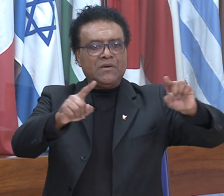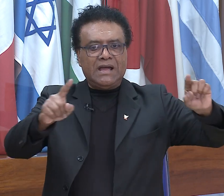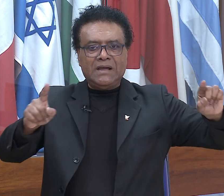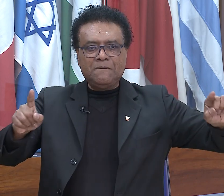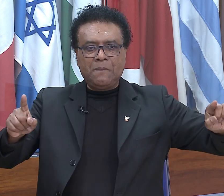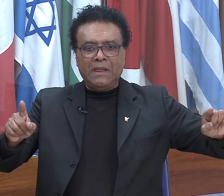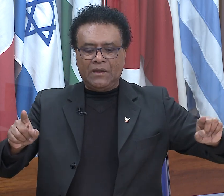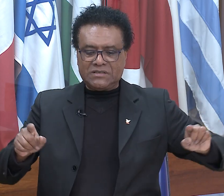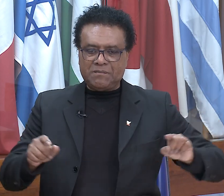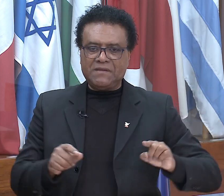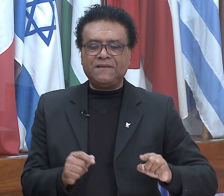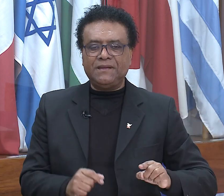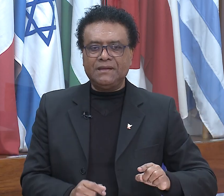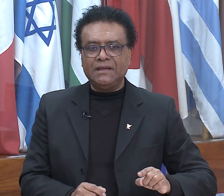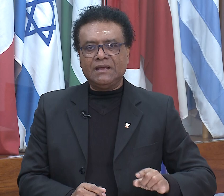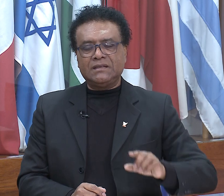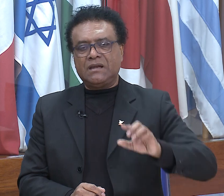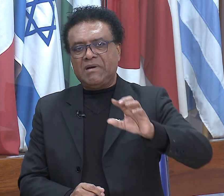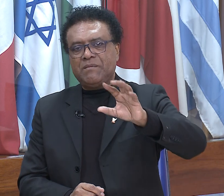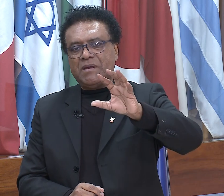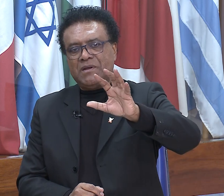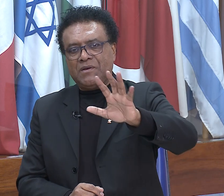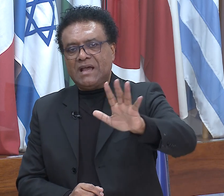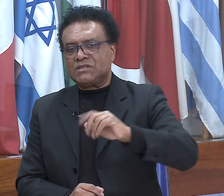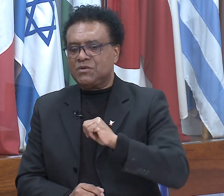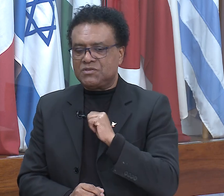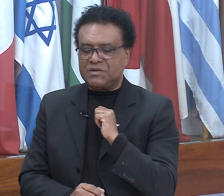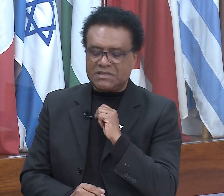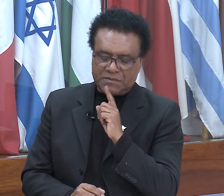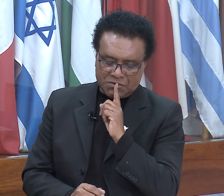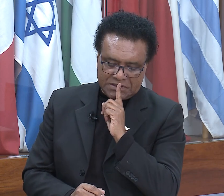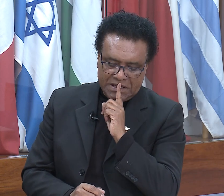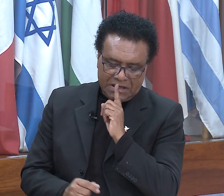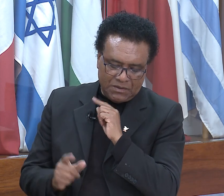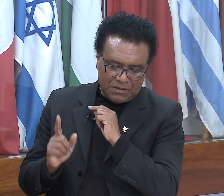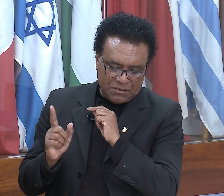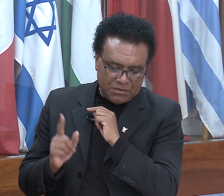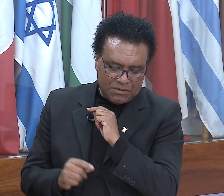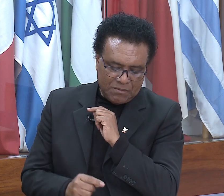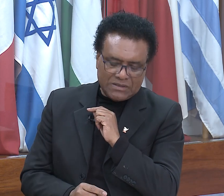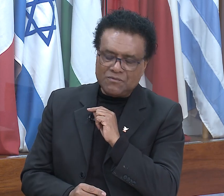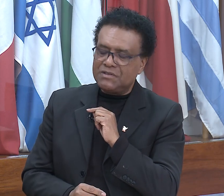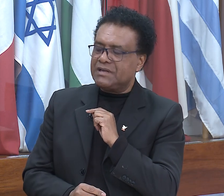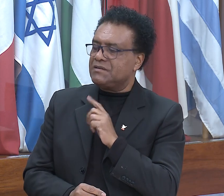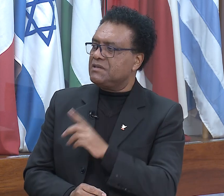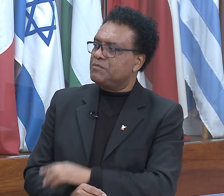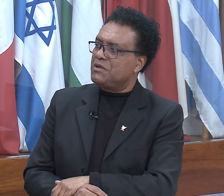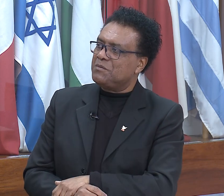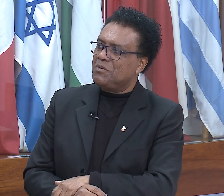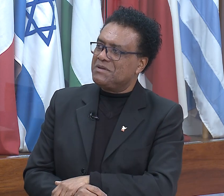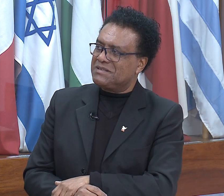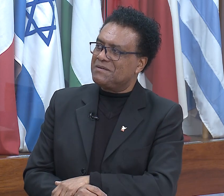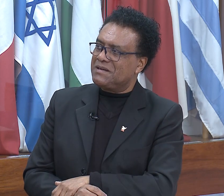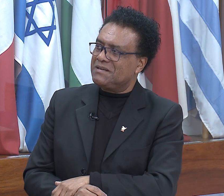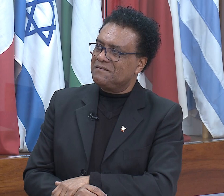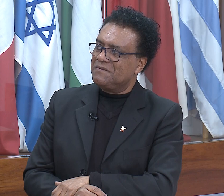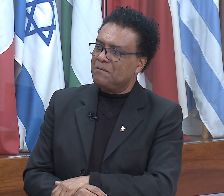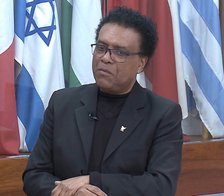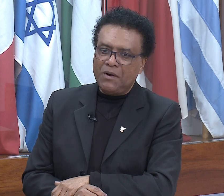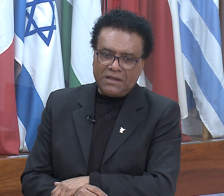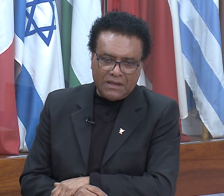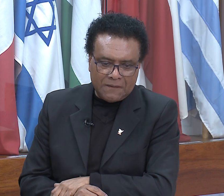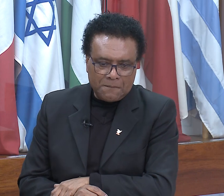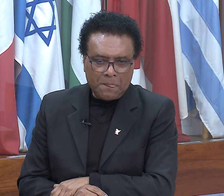trabalha para melhorar a nossa Periferia que trabalha para melhorar as condições das pessoas eu eu bato muito a questão transporte público em Santa Maria